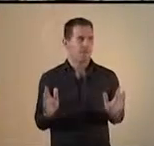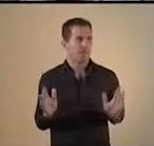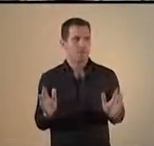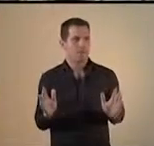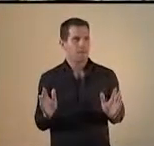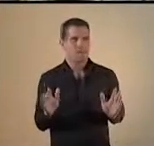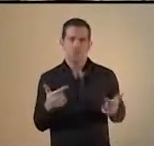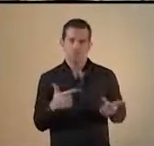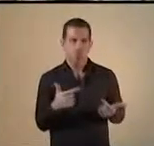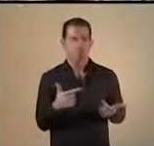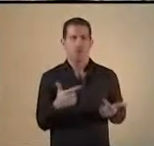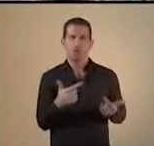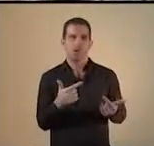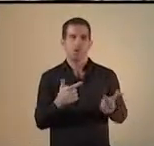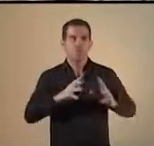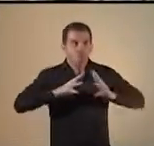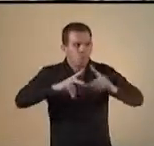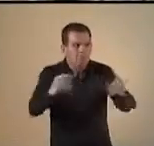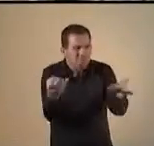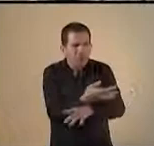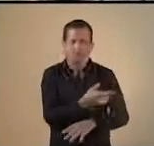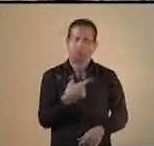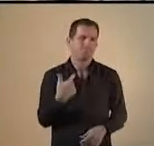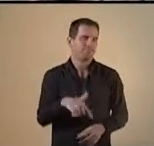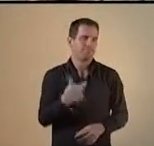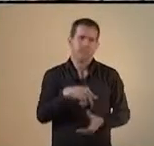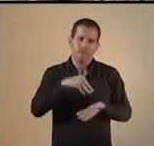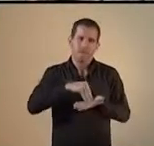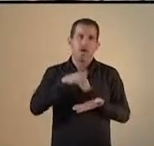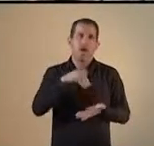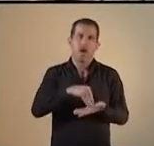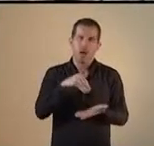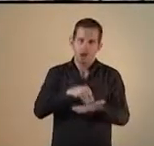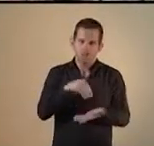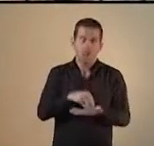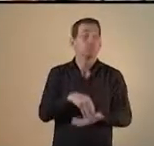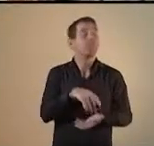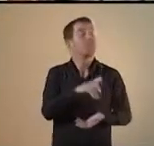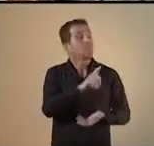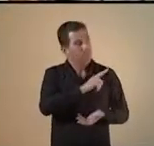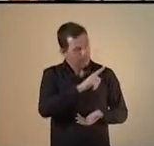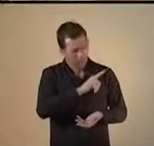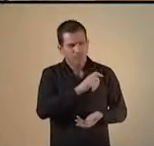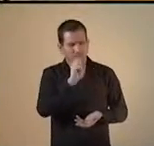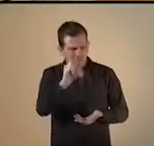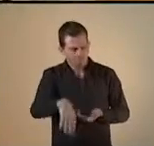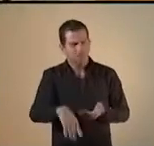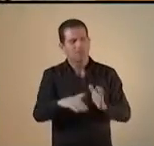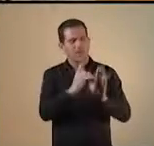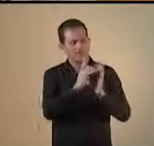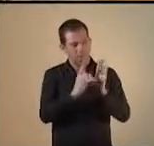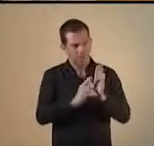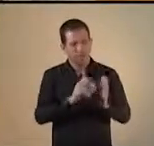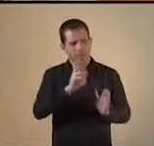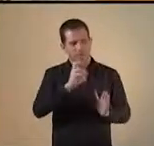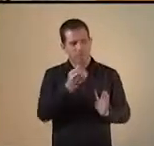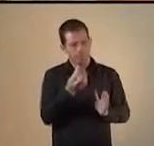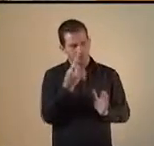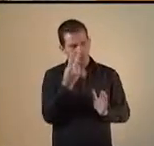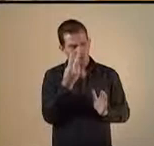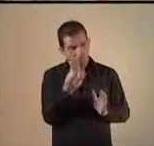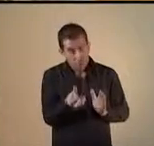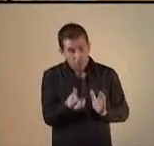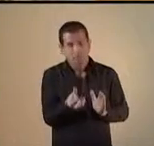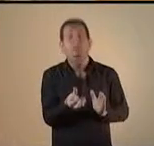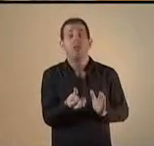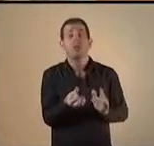regra, então? Não. Aonde não. tem exceção? Nós temos, sim, um decreto, né? O 5626, que